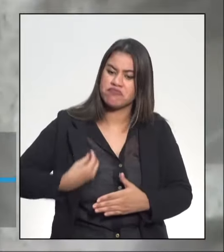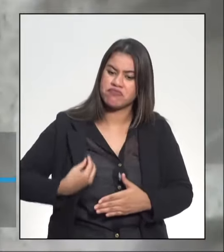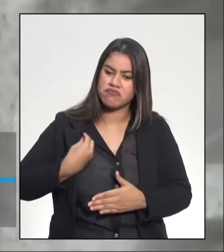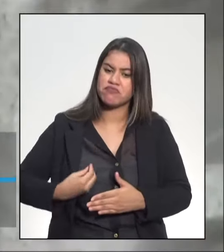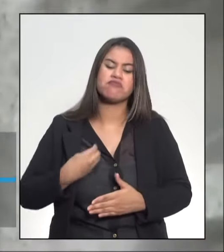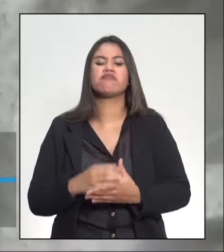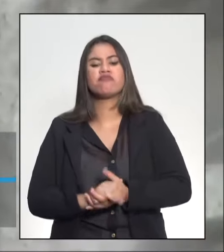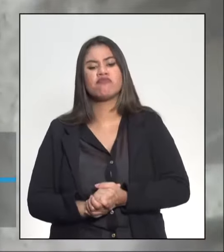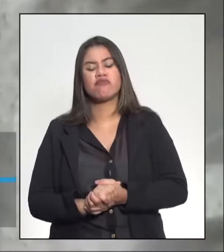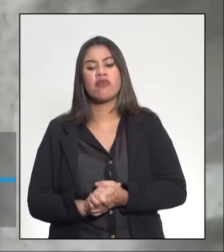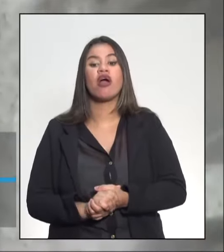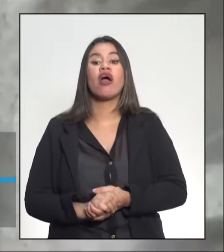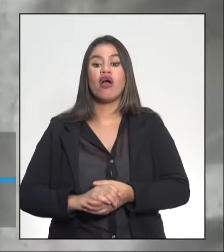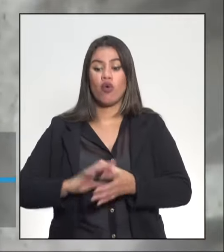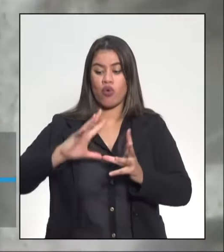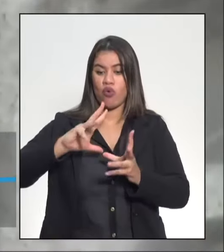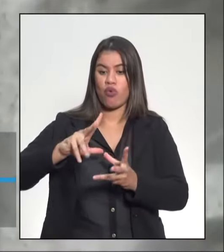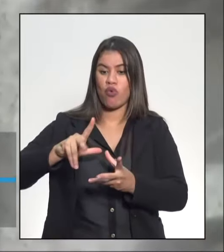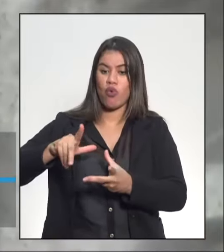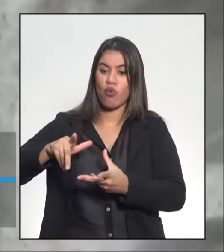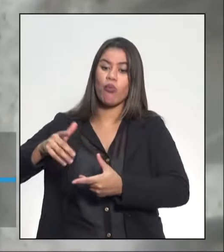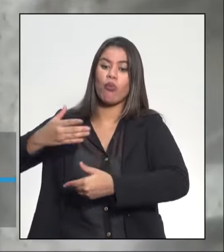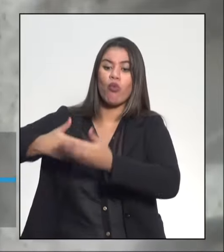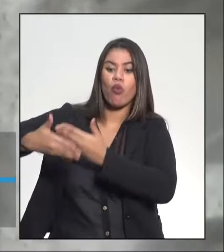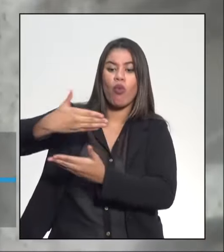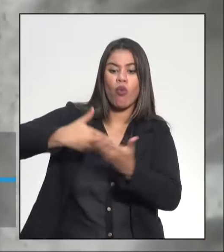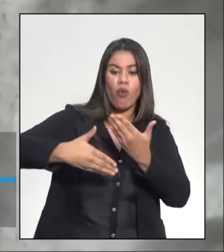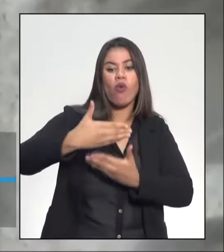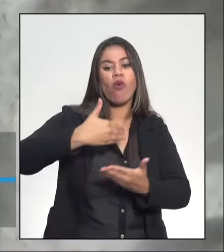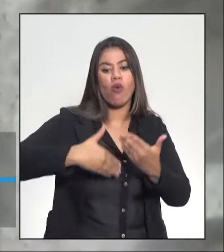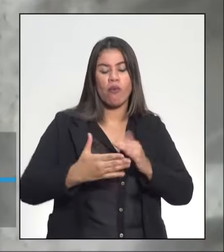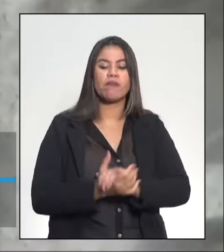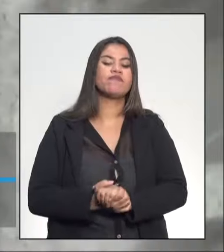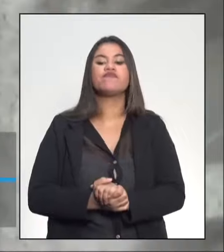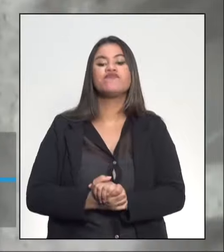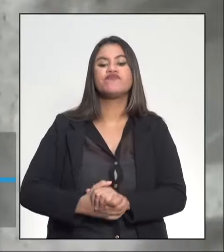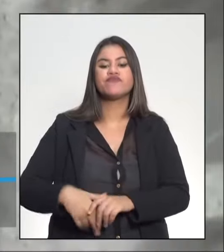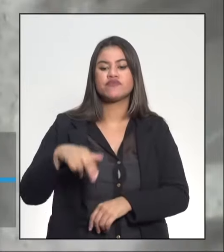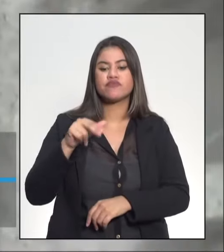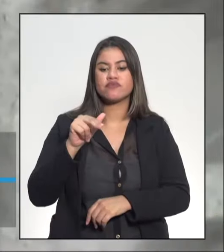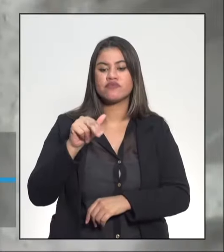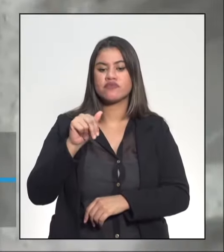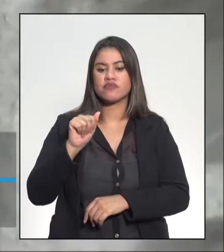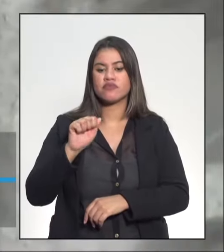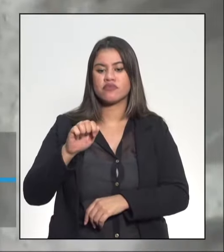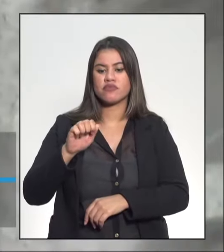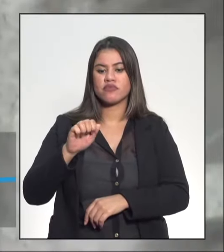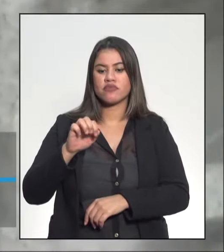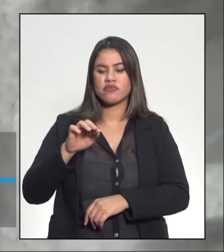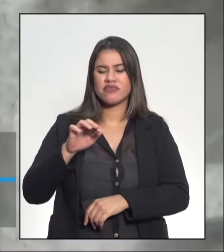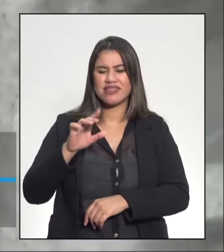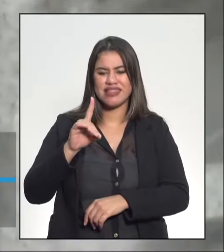interação com o mundo. A Daphne socialização na era da informação. E o